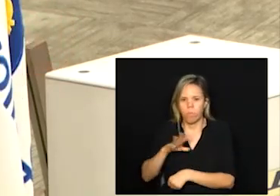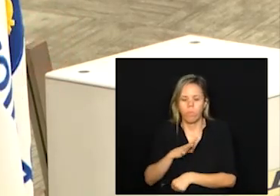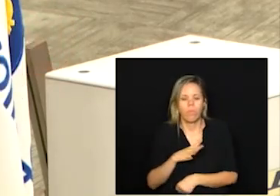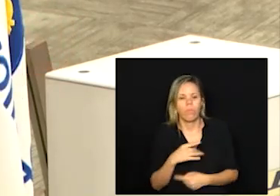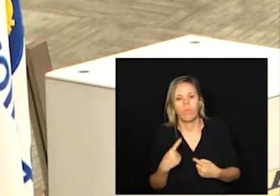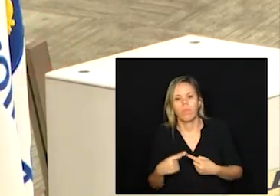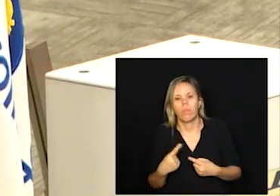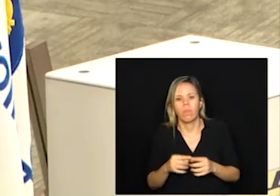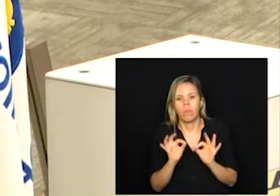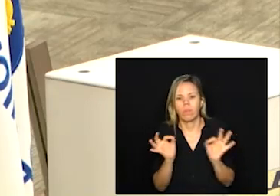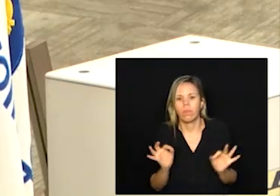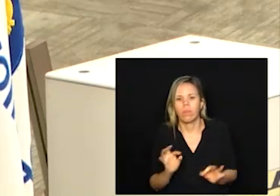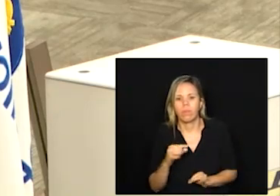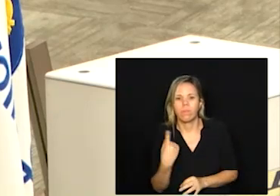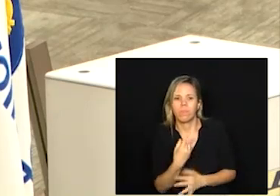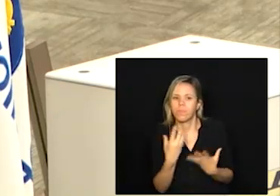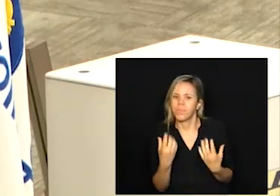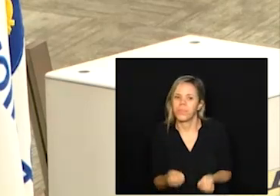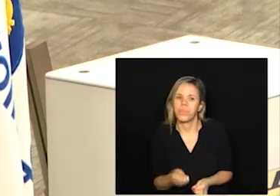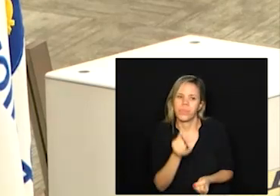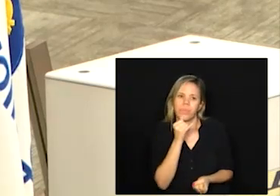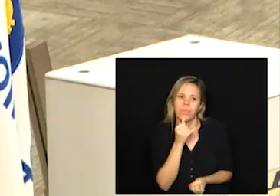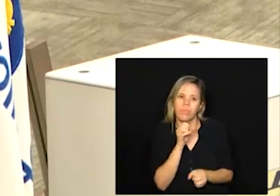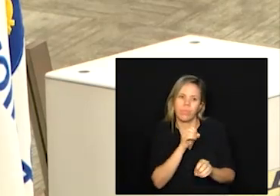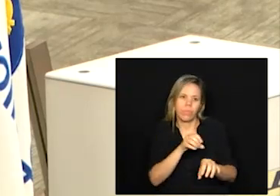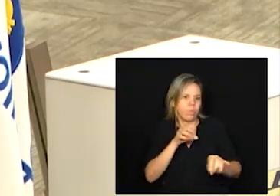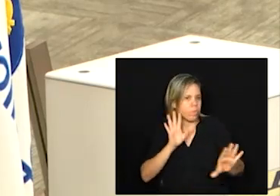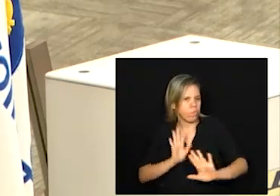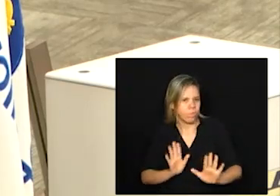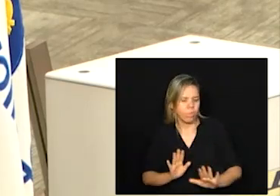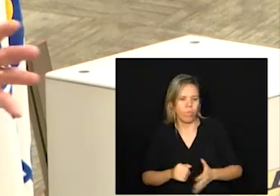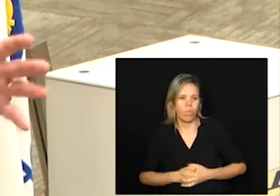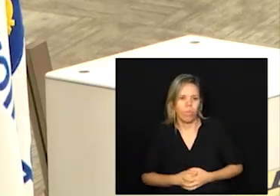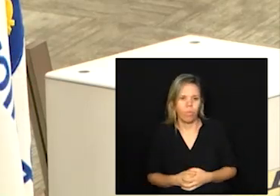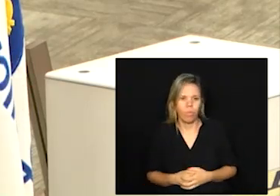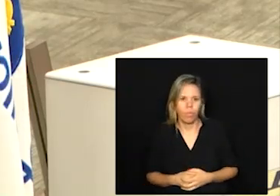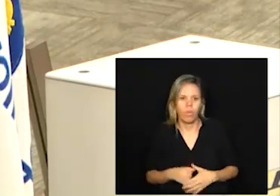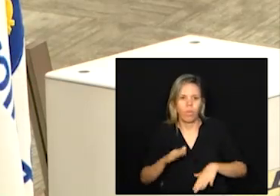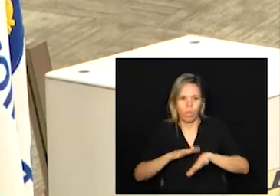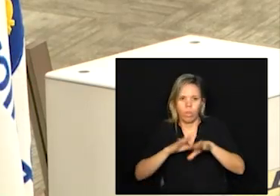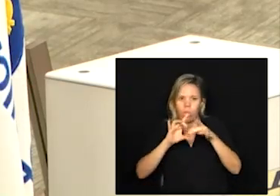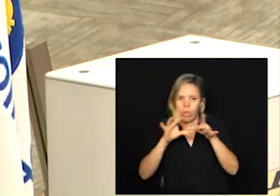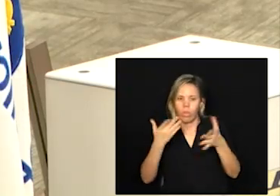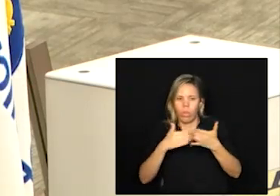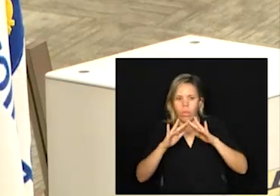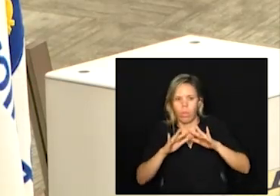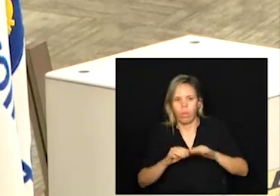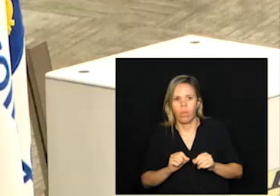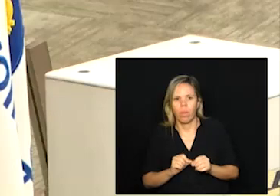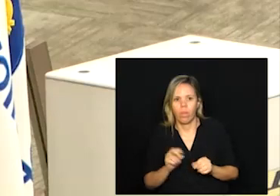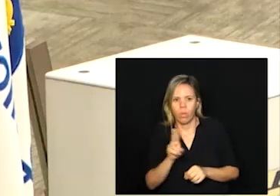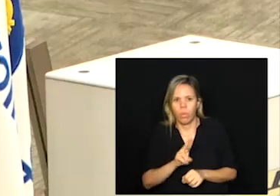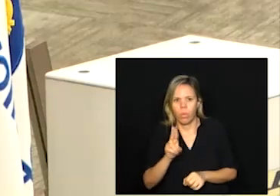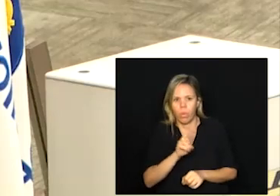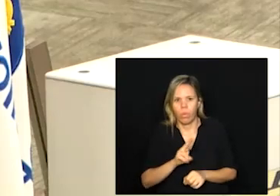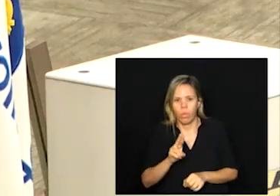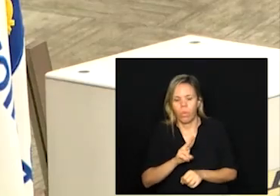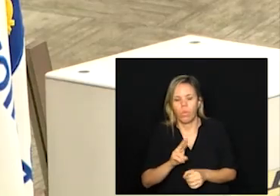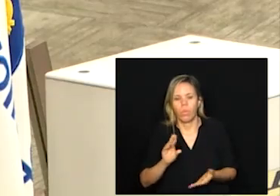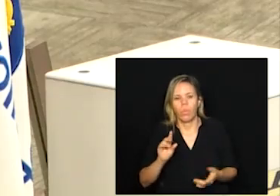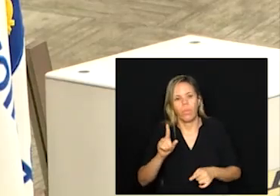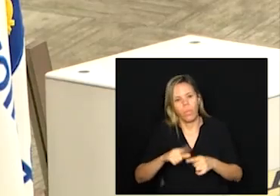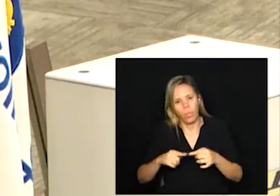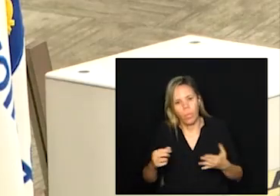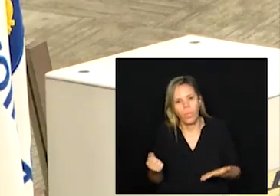porque simplesmente não assumiu aquele ensino à distância. Deu autonomia para as escolas para utilizarem dos